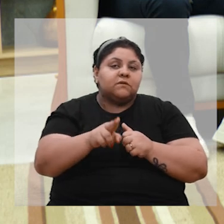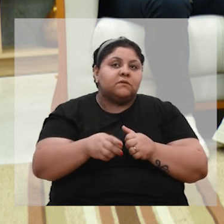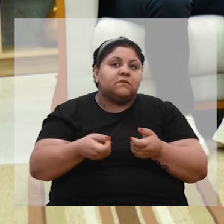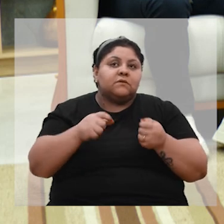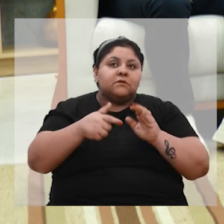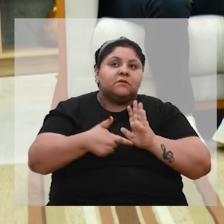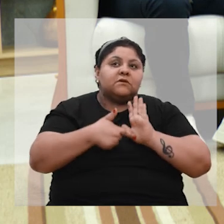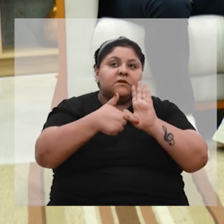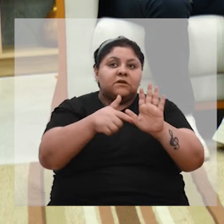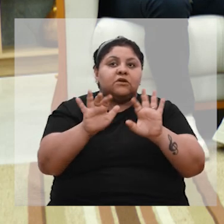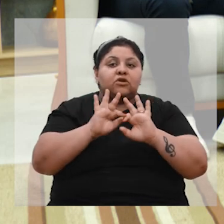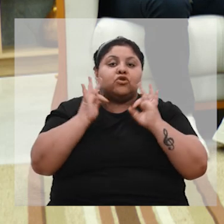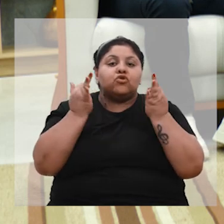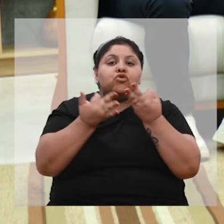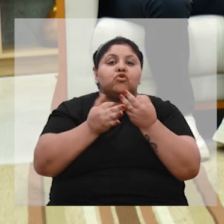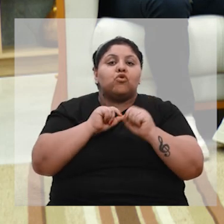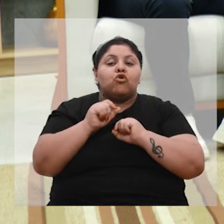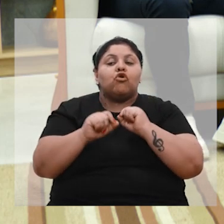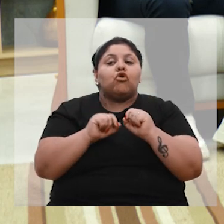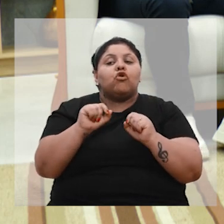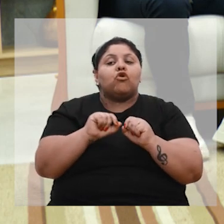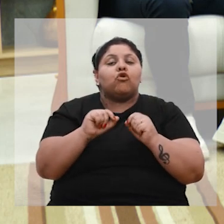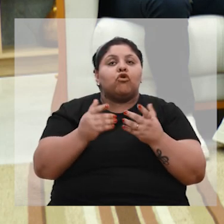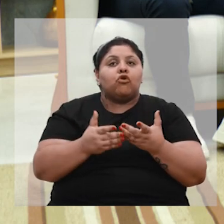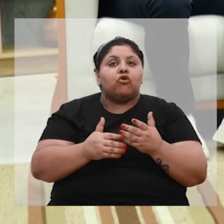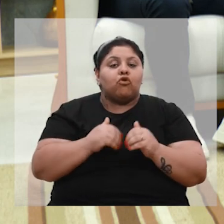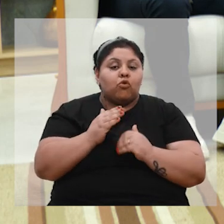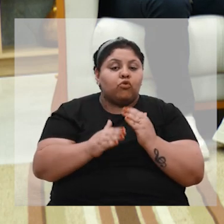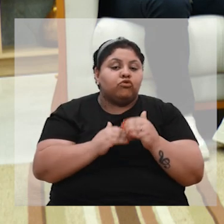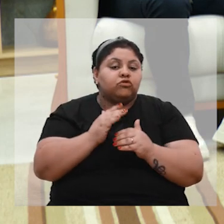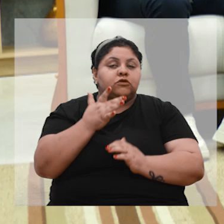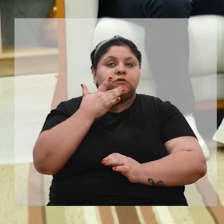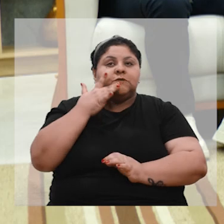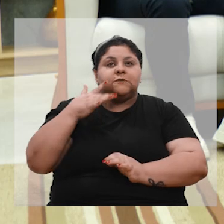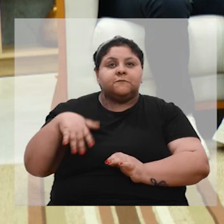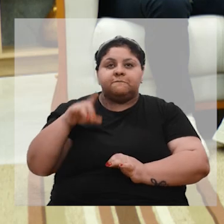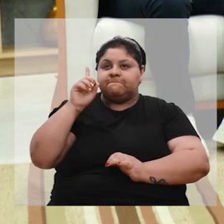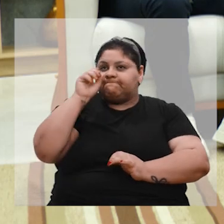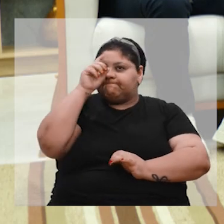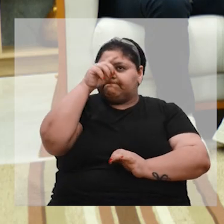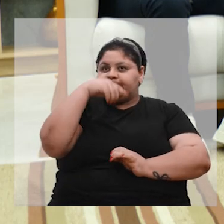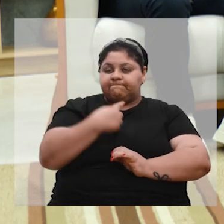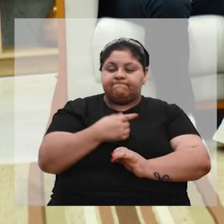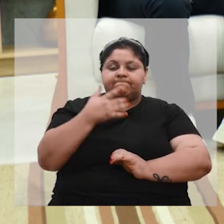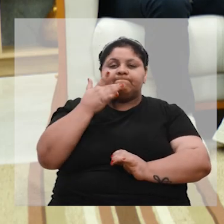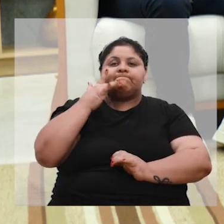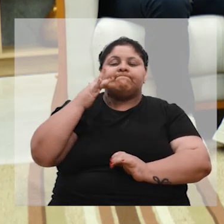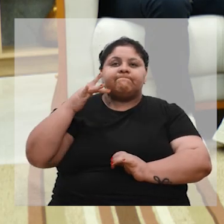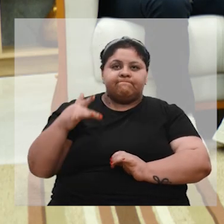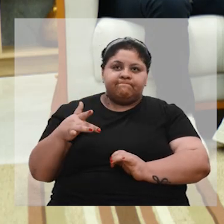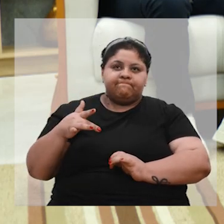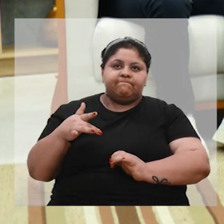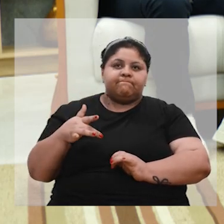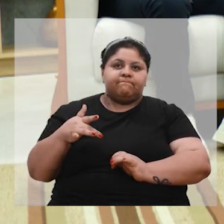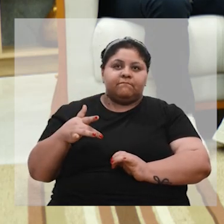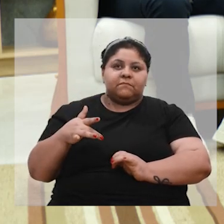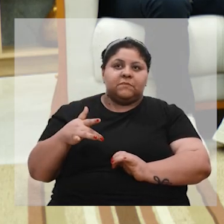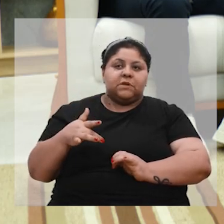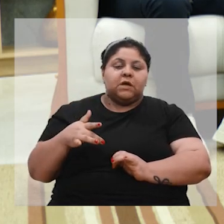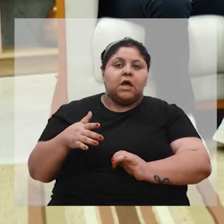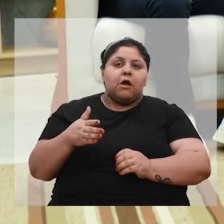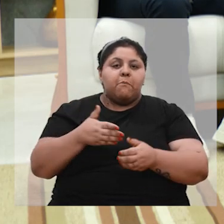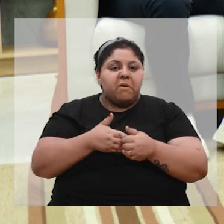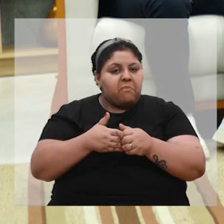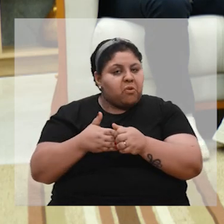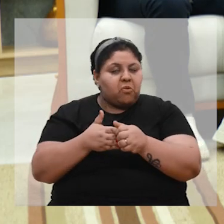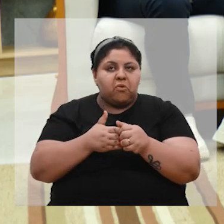precisa mostrar para a família o que tu está fazendo, né? Os avanços dessa criança ou as dificuldades que essa criança está tendo, às vezes